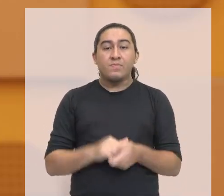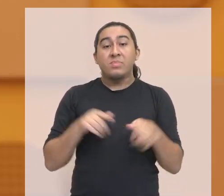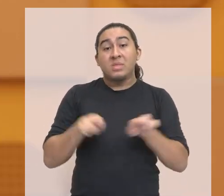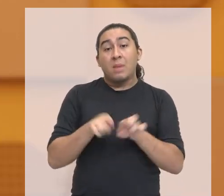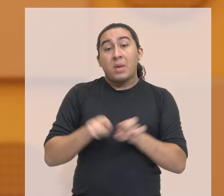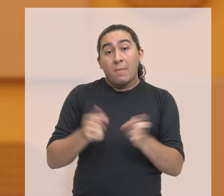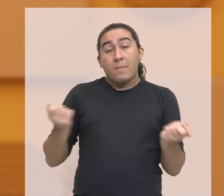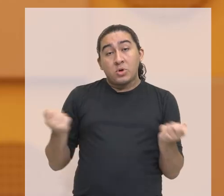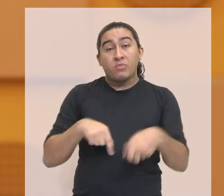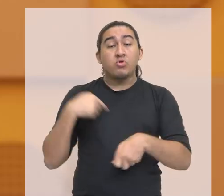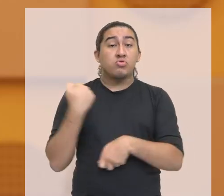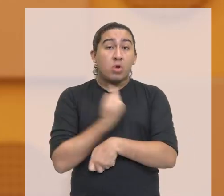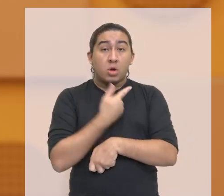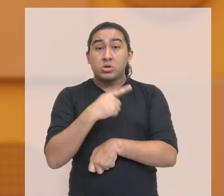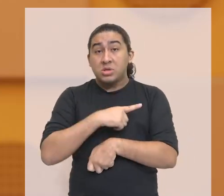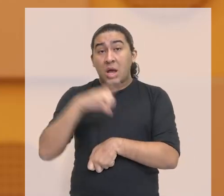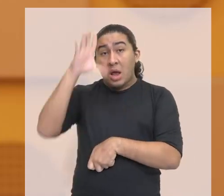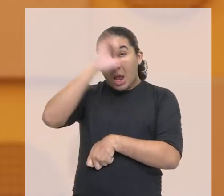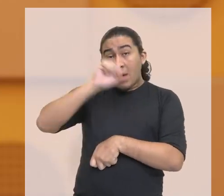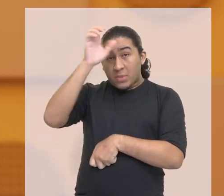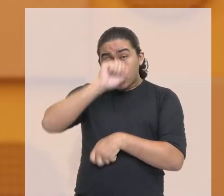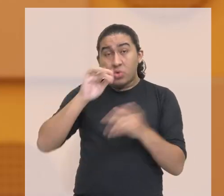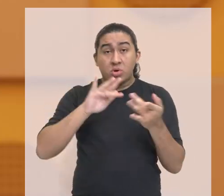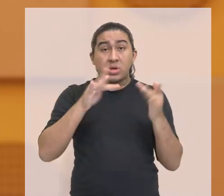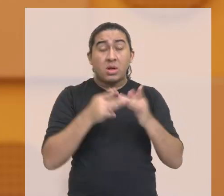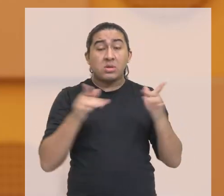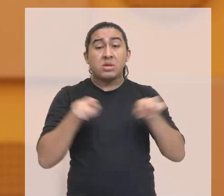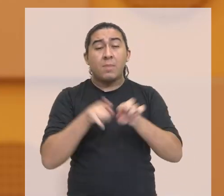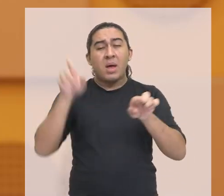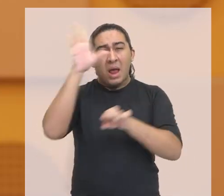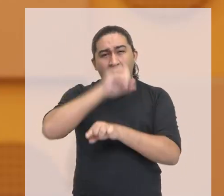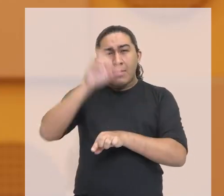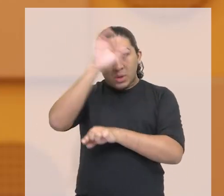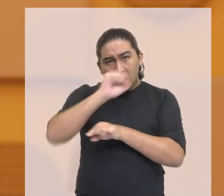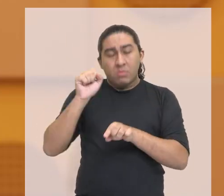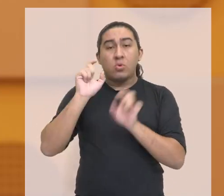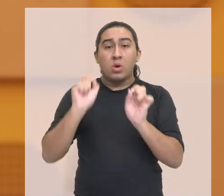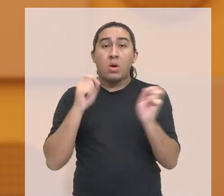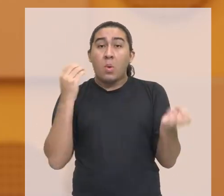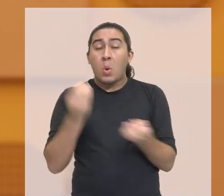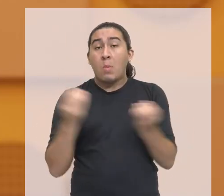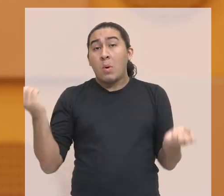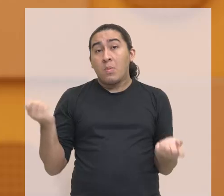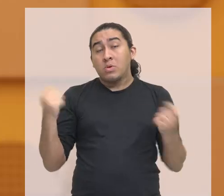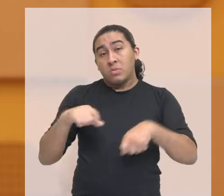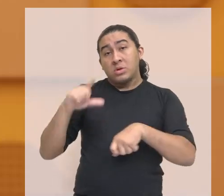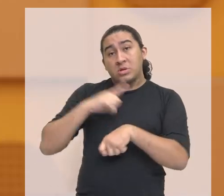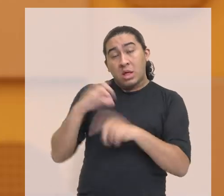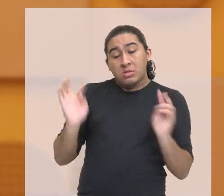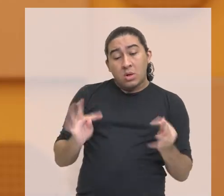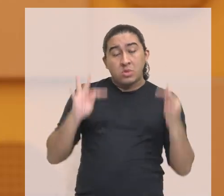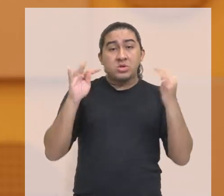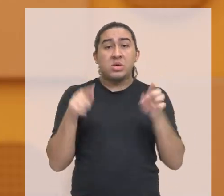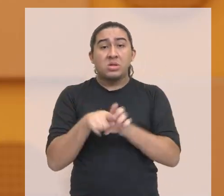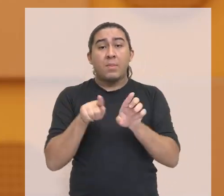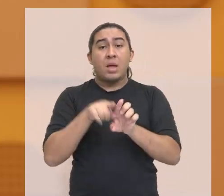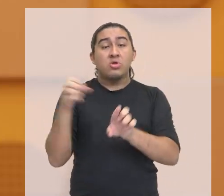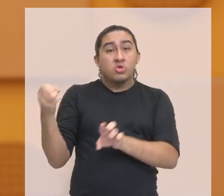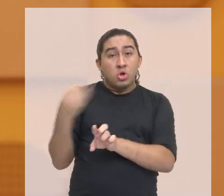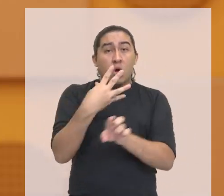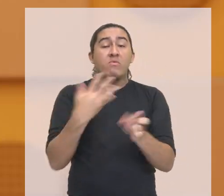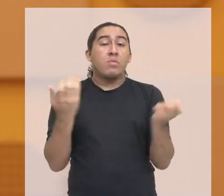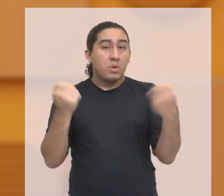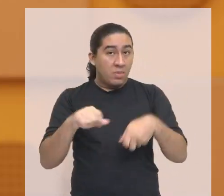nós absorvermos essas tecnologias e aprendermos também como lidar com essas tecnologias e com a nova forma